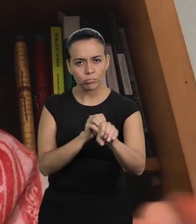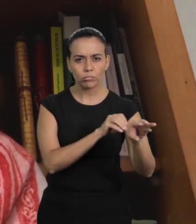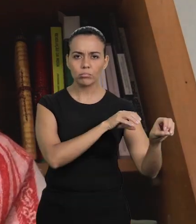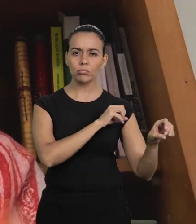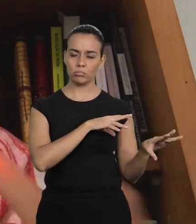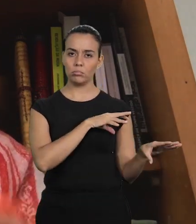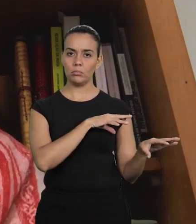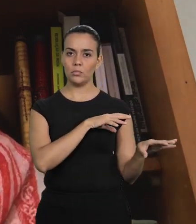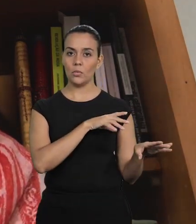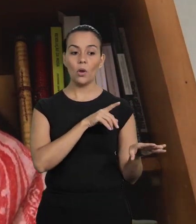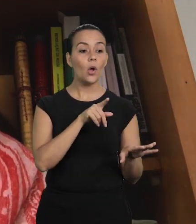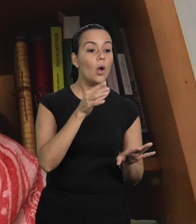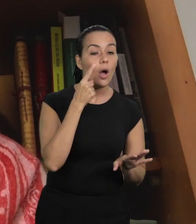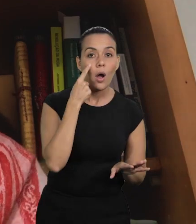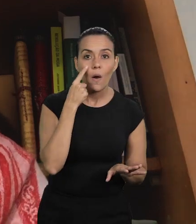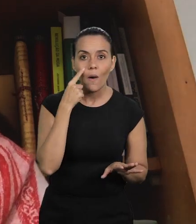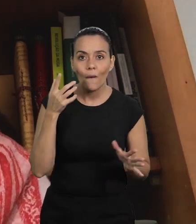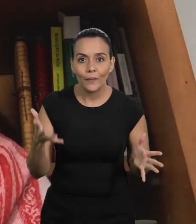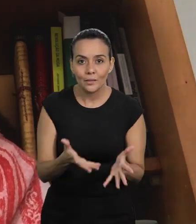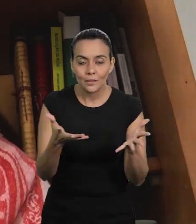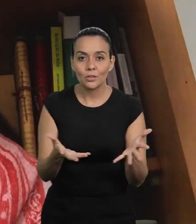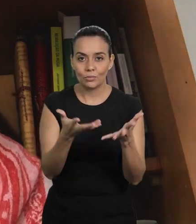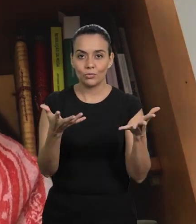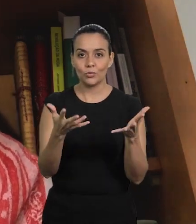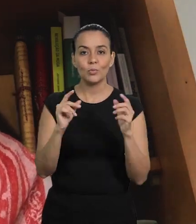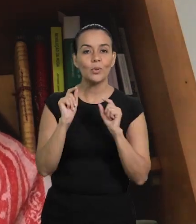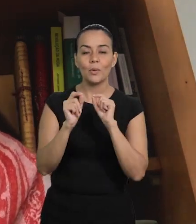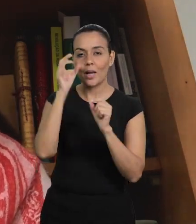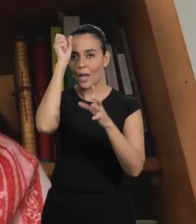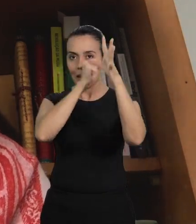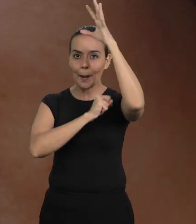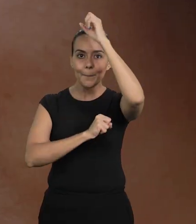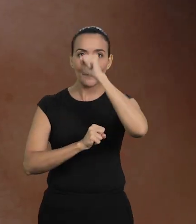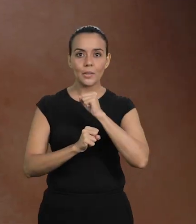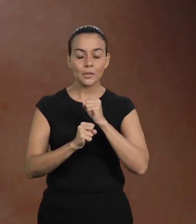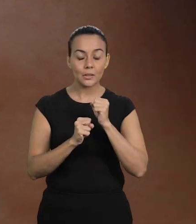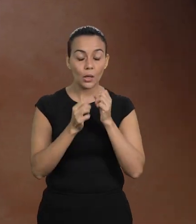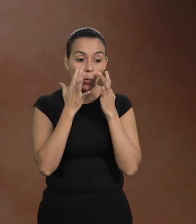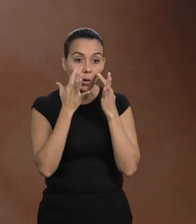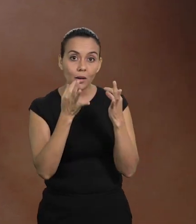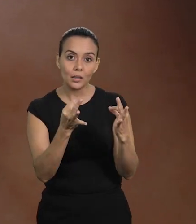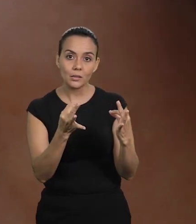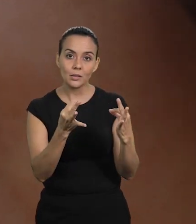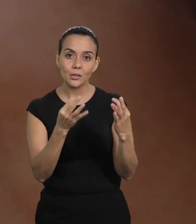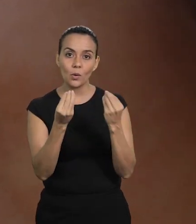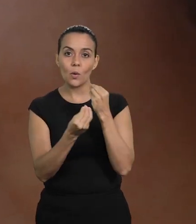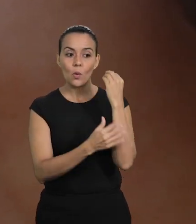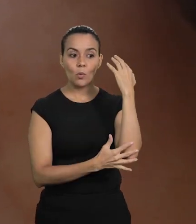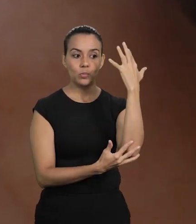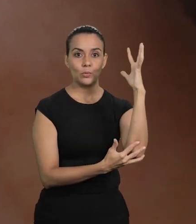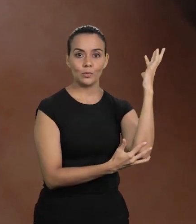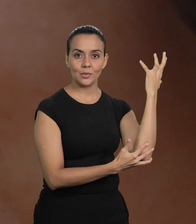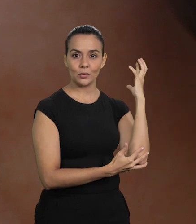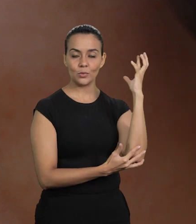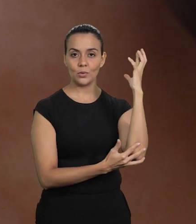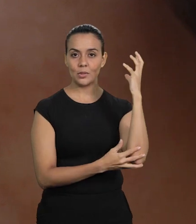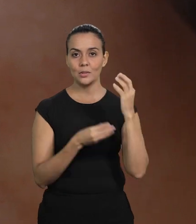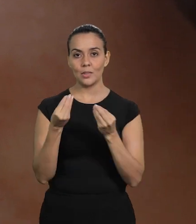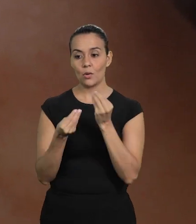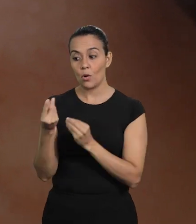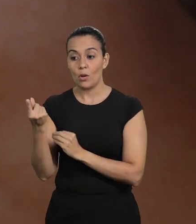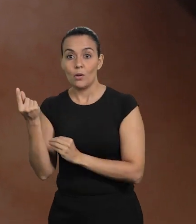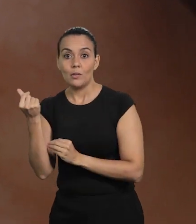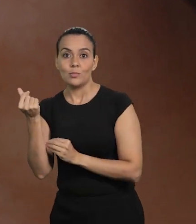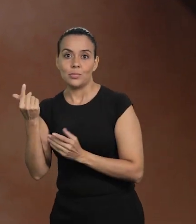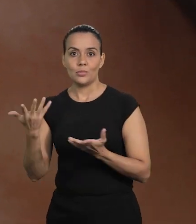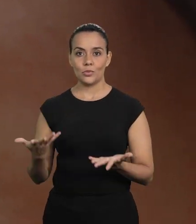e estimular os jovens a essa observação, para que os alunos vivam e tenham